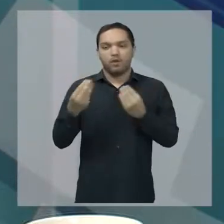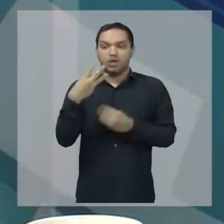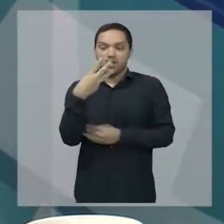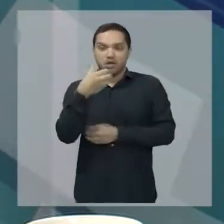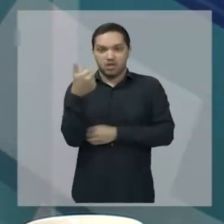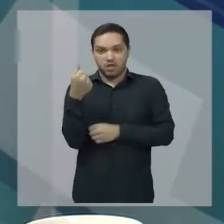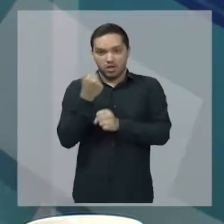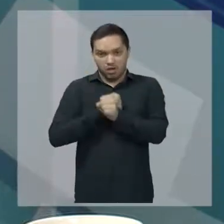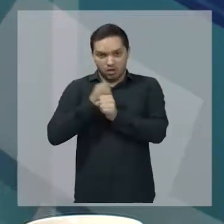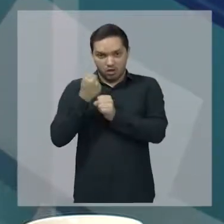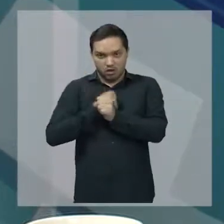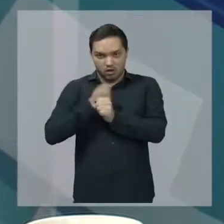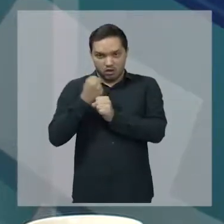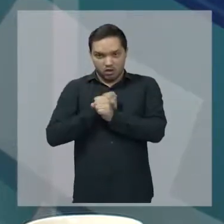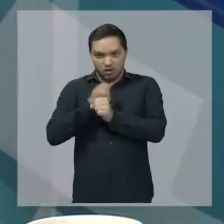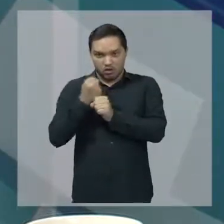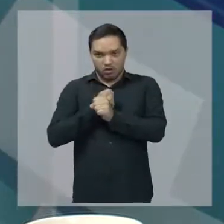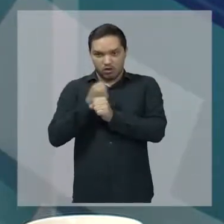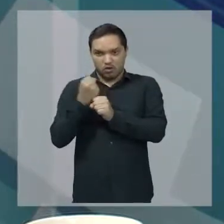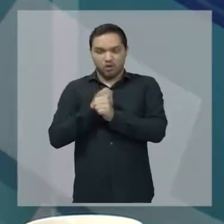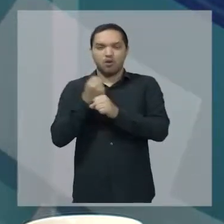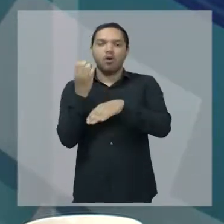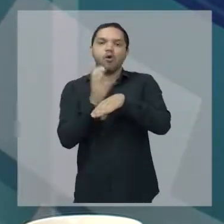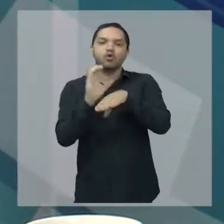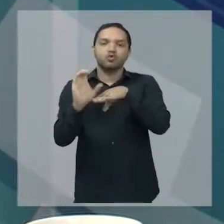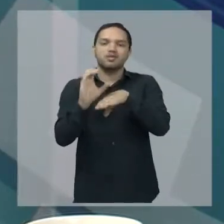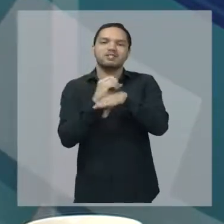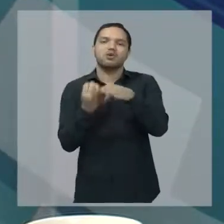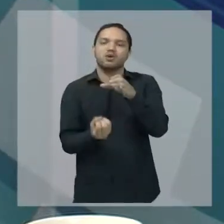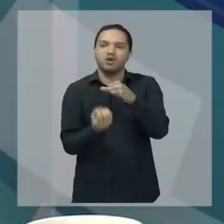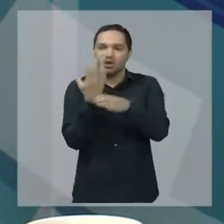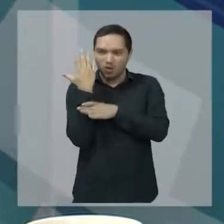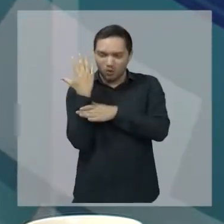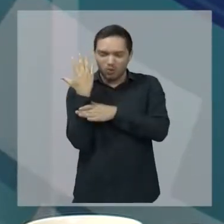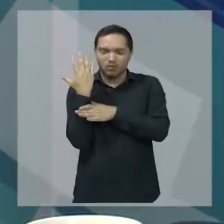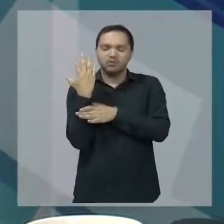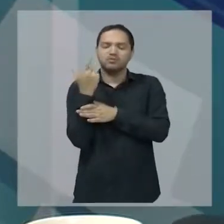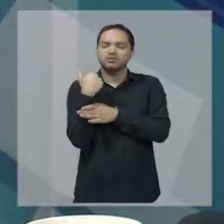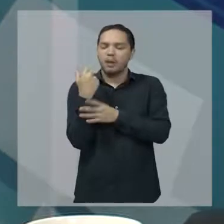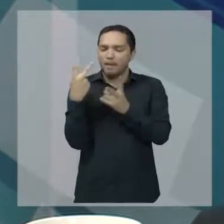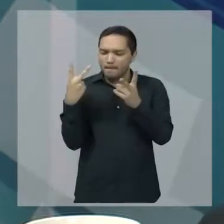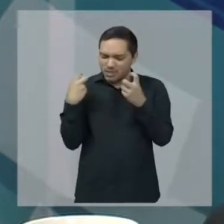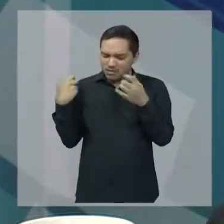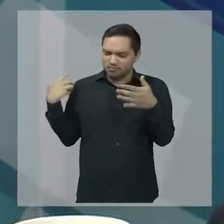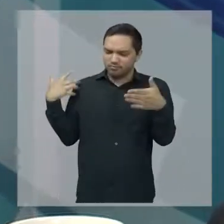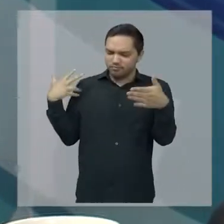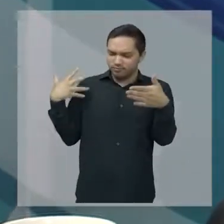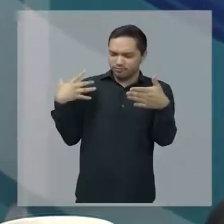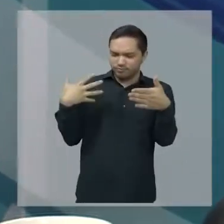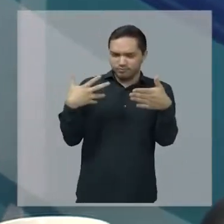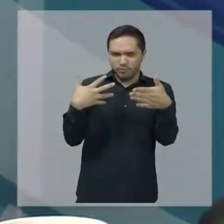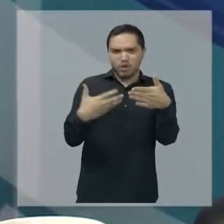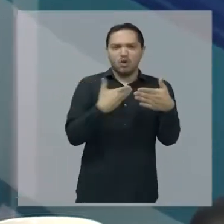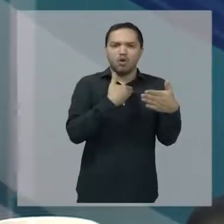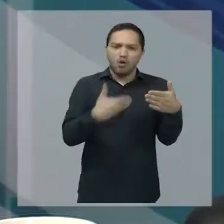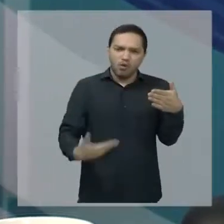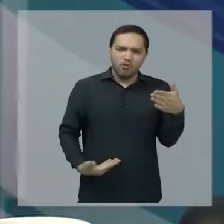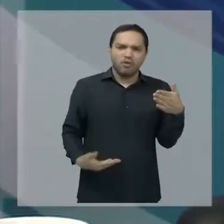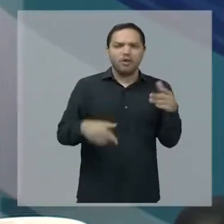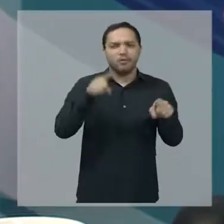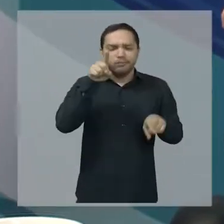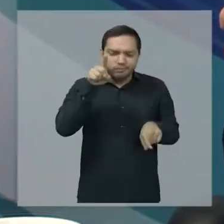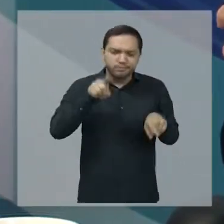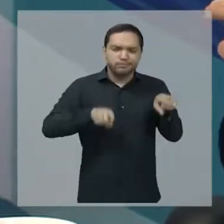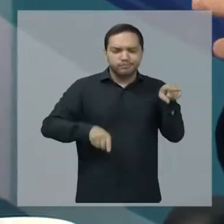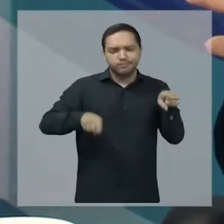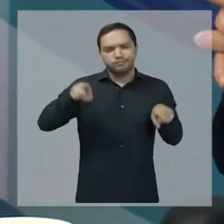nesses 31 anos de promulgação da Carta de 88, você vai verificar que houve uma oscilação dos